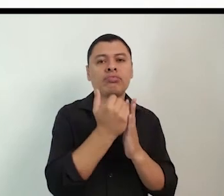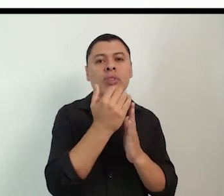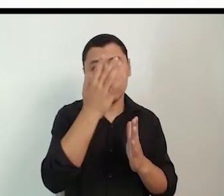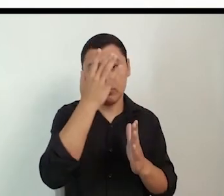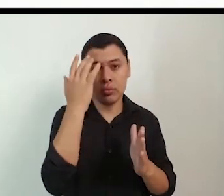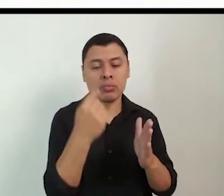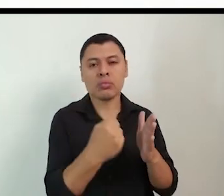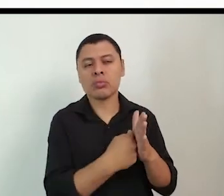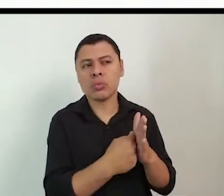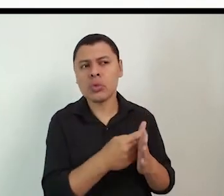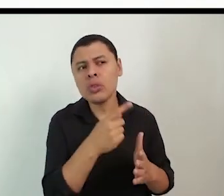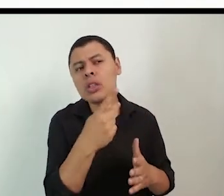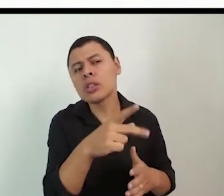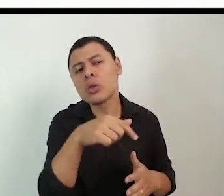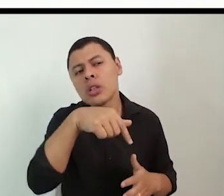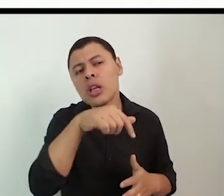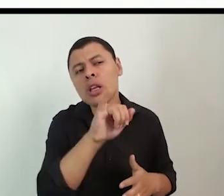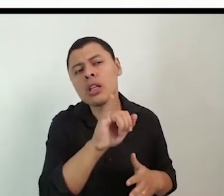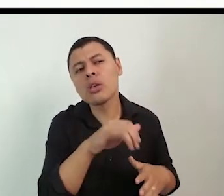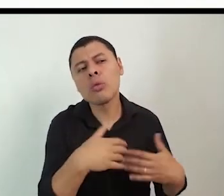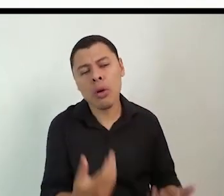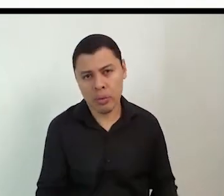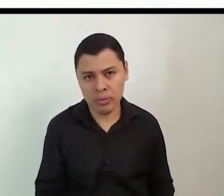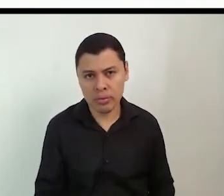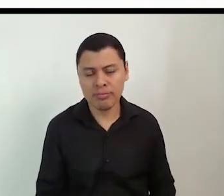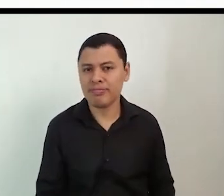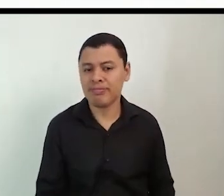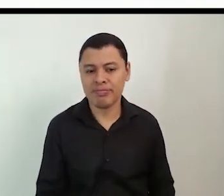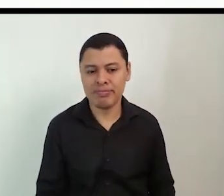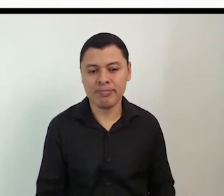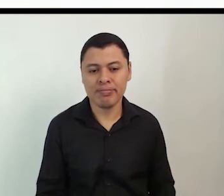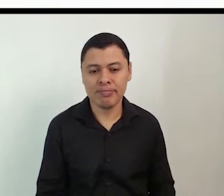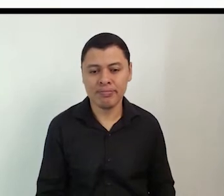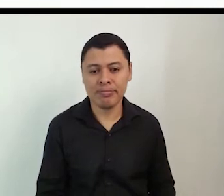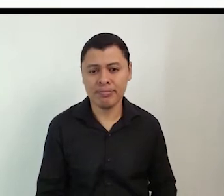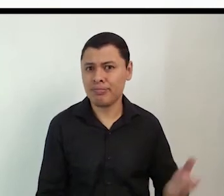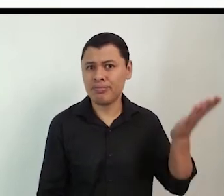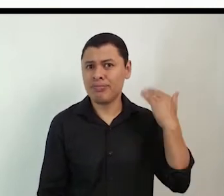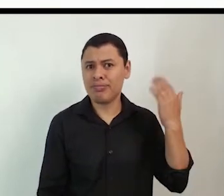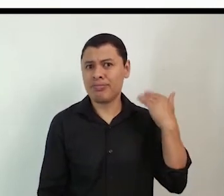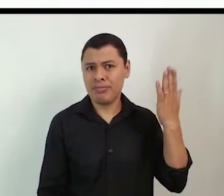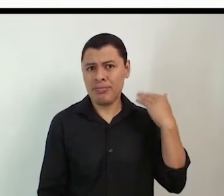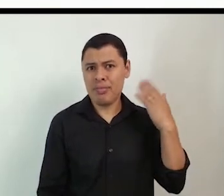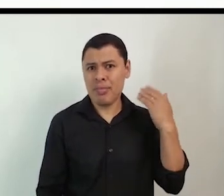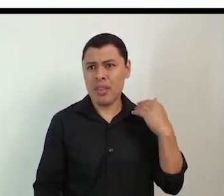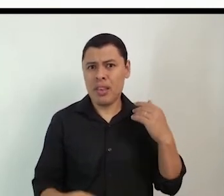para você e pergunta qual é o teu QI. E antes do meu diagnóstico, isso nunca tinha acontecido, né?